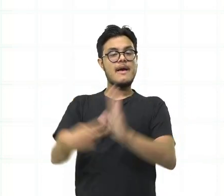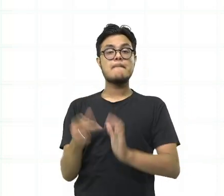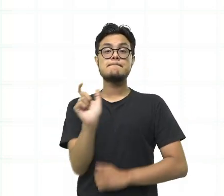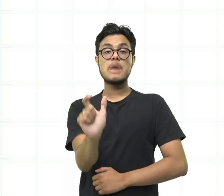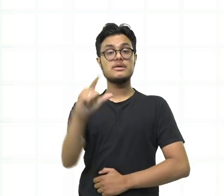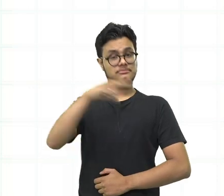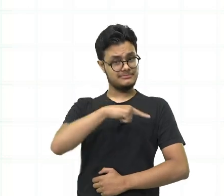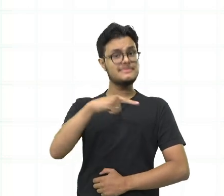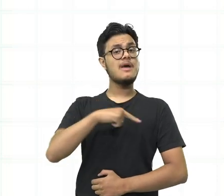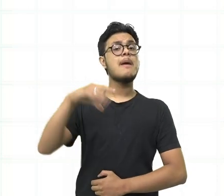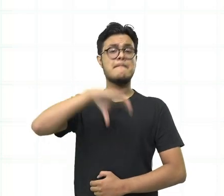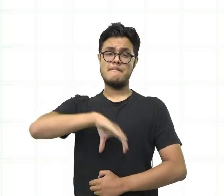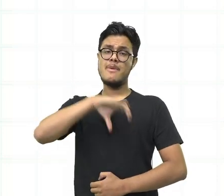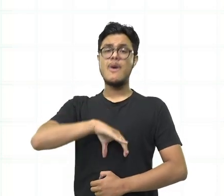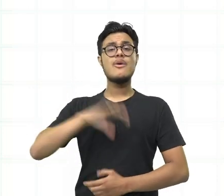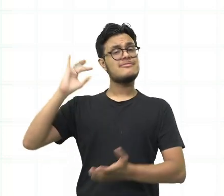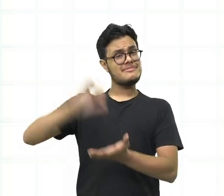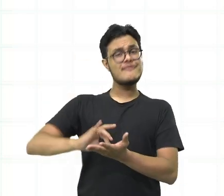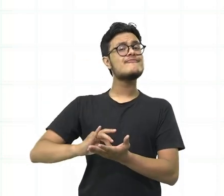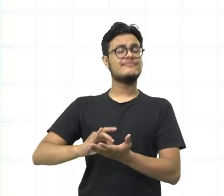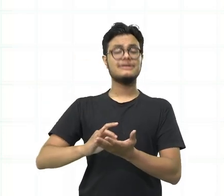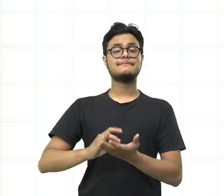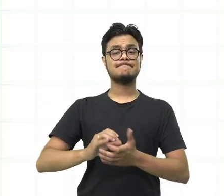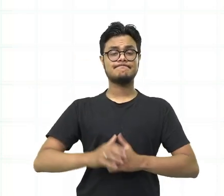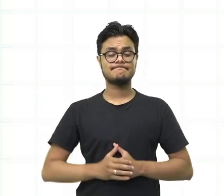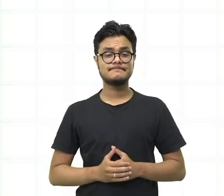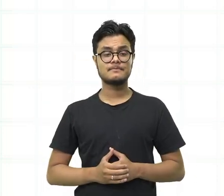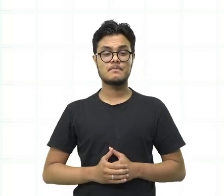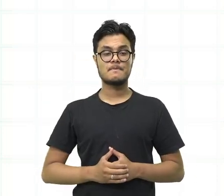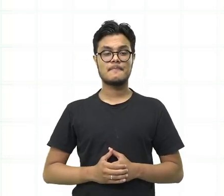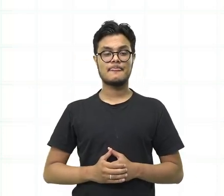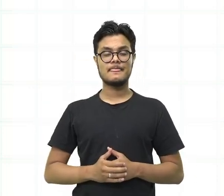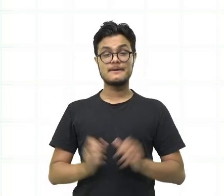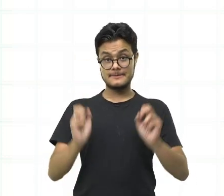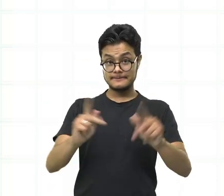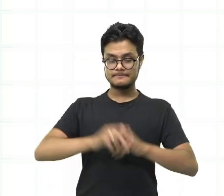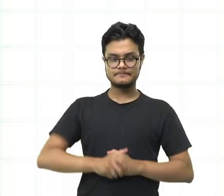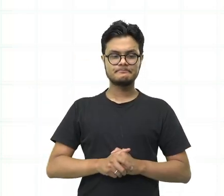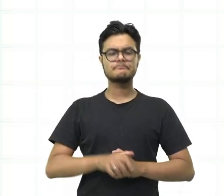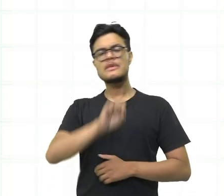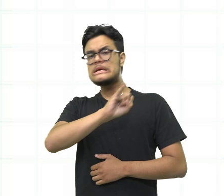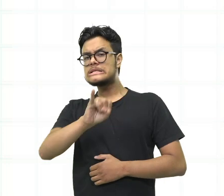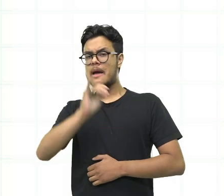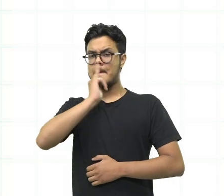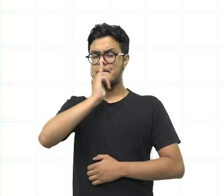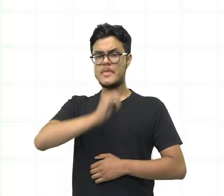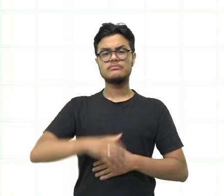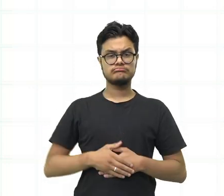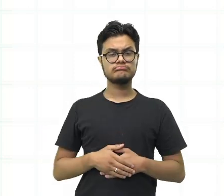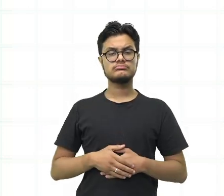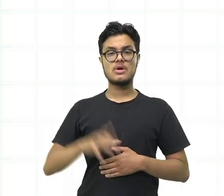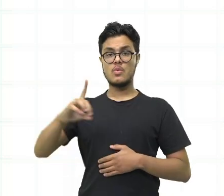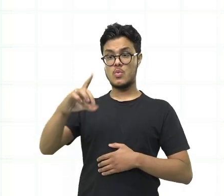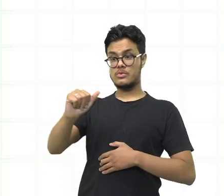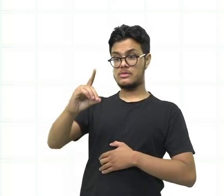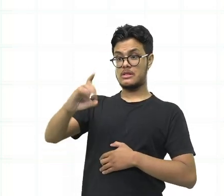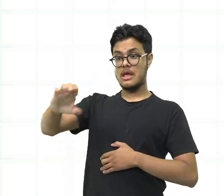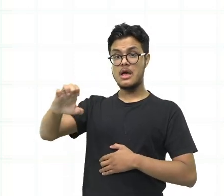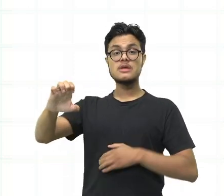palavra também existe na língua portuguesa, né? Se eu tirar tanto o ir como o dade, vai